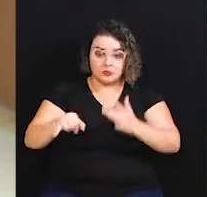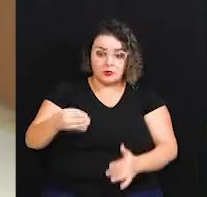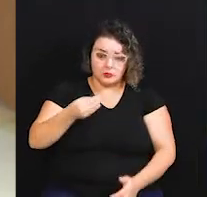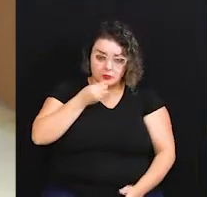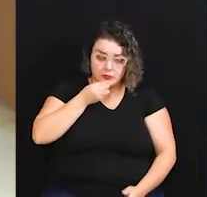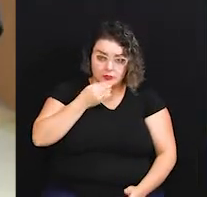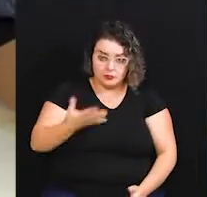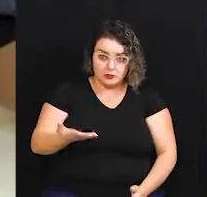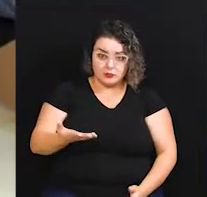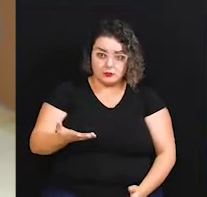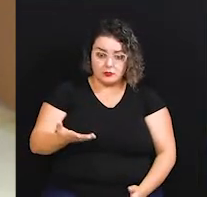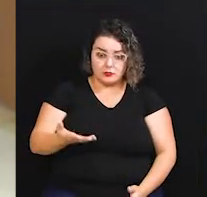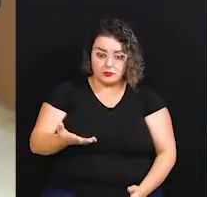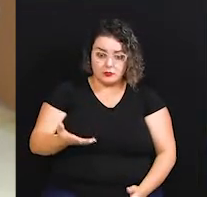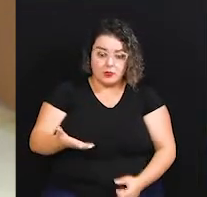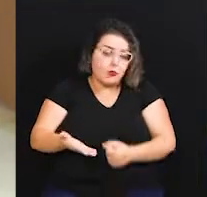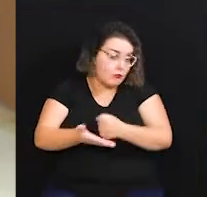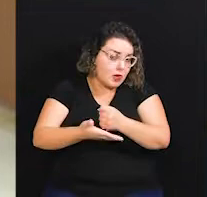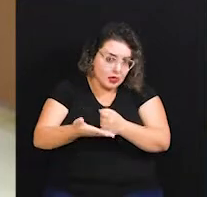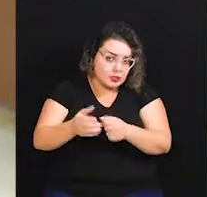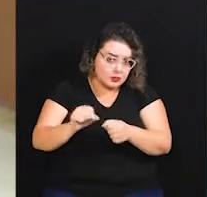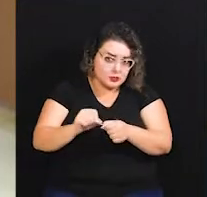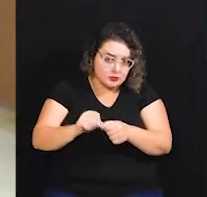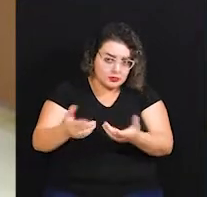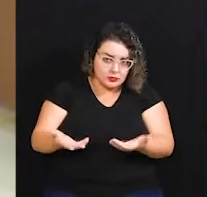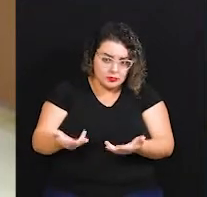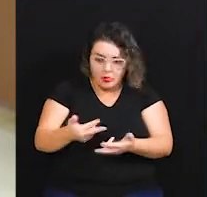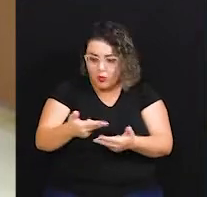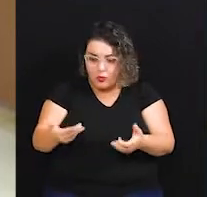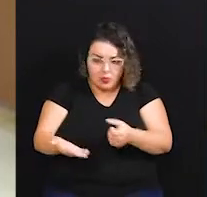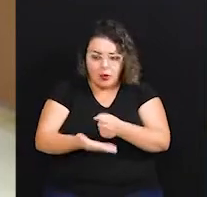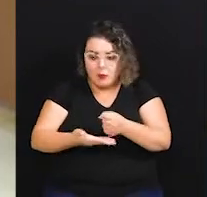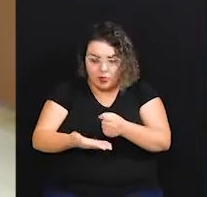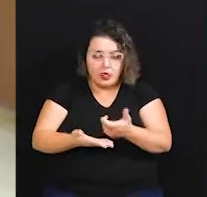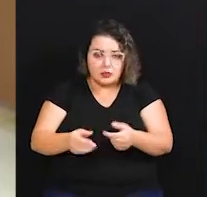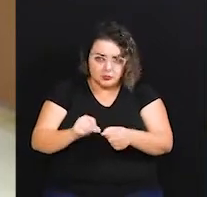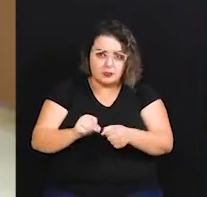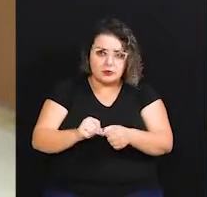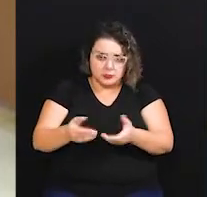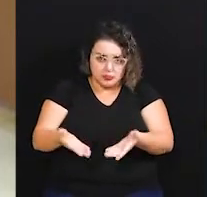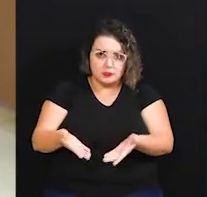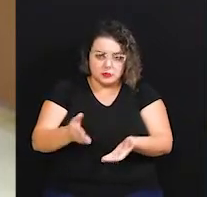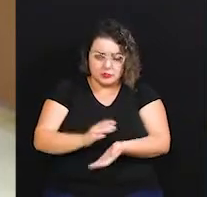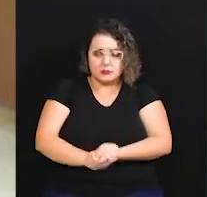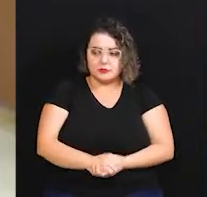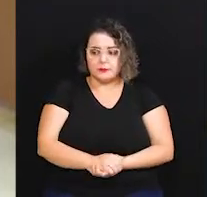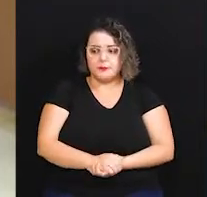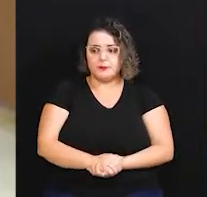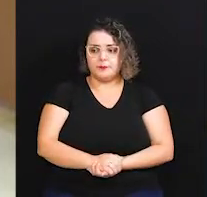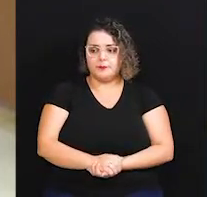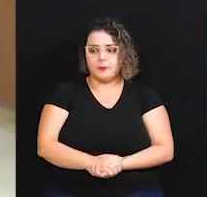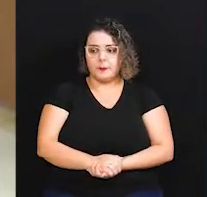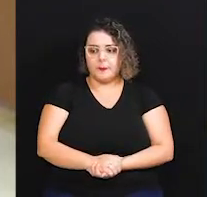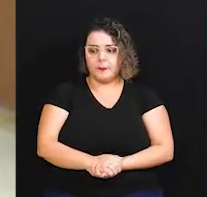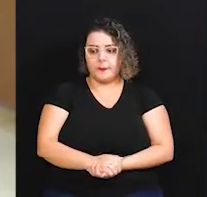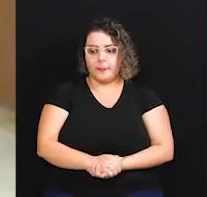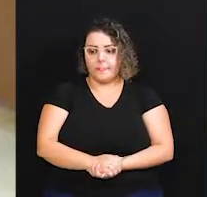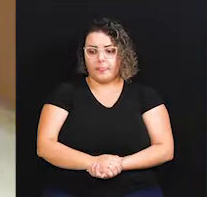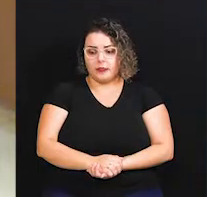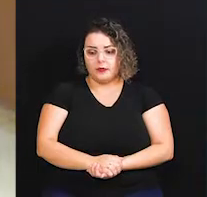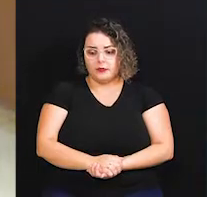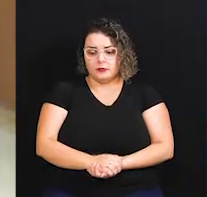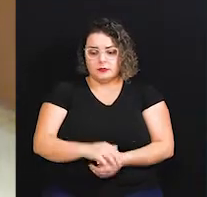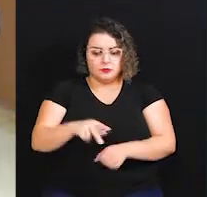né? De algo tão básico, porque o que a gente faz aqui é algo básico, né? E algo que